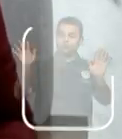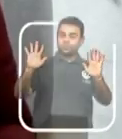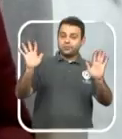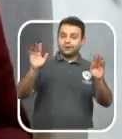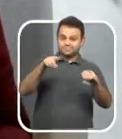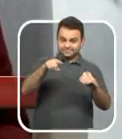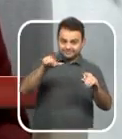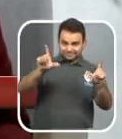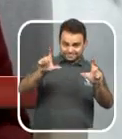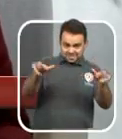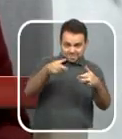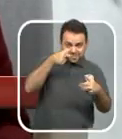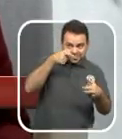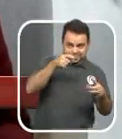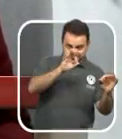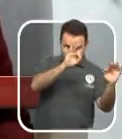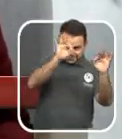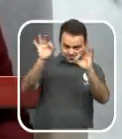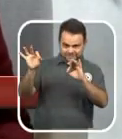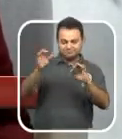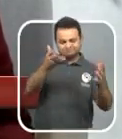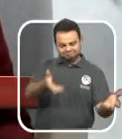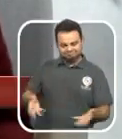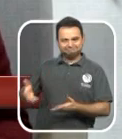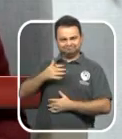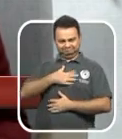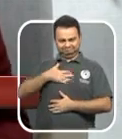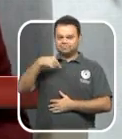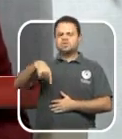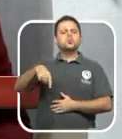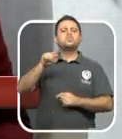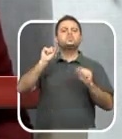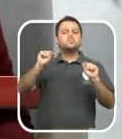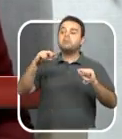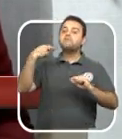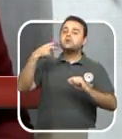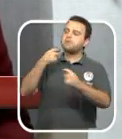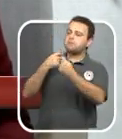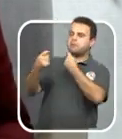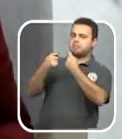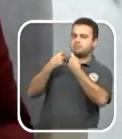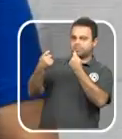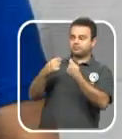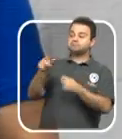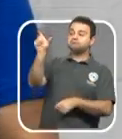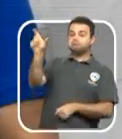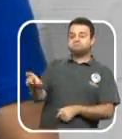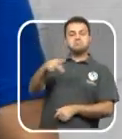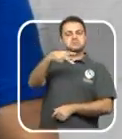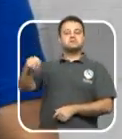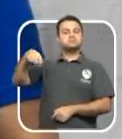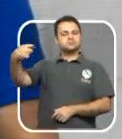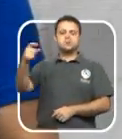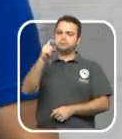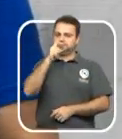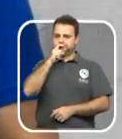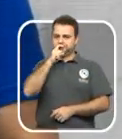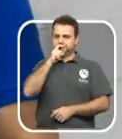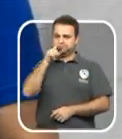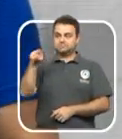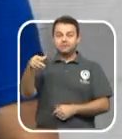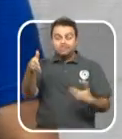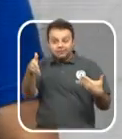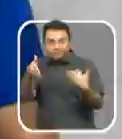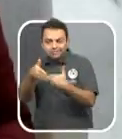Olá, bem-vindo você que está assistindo a programação da TV Câmara. Esse é o programa Questão de Ordem e hoje eu converso com o presidente, vereador Pedro Roberto,